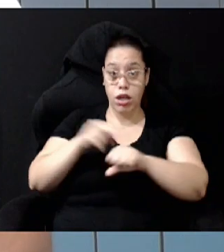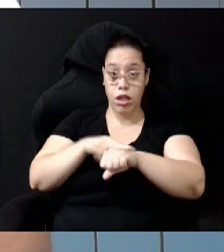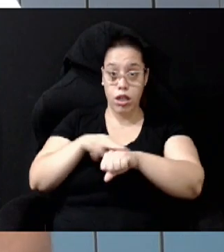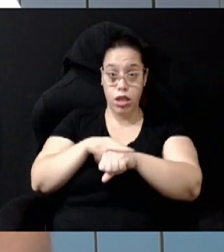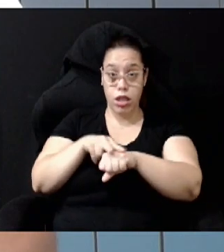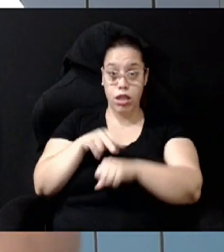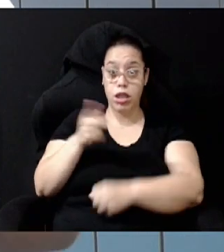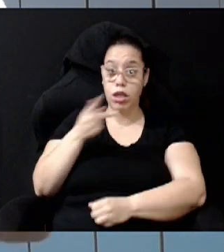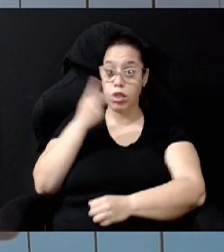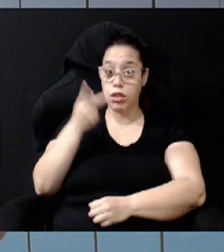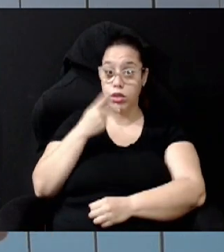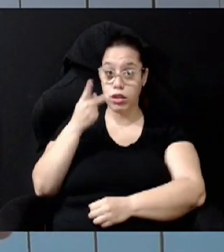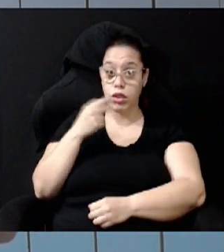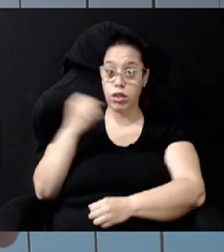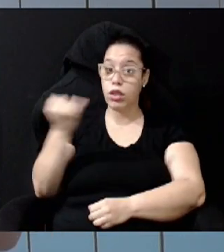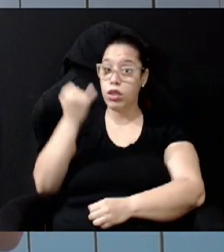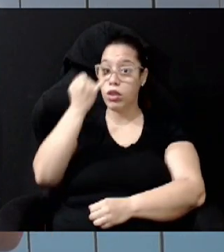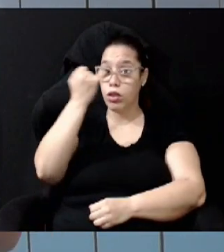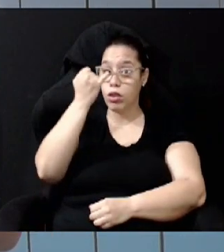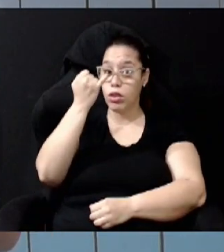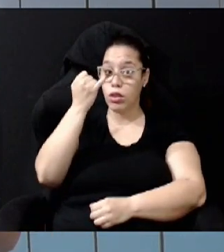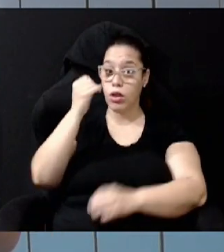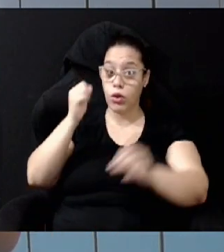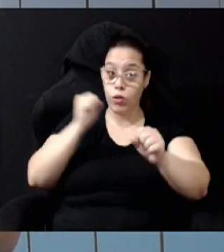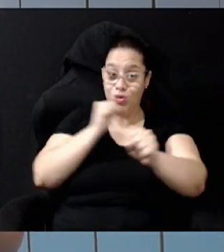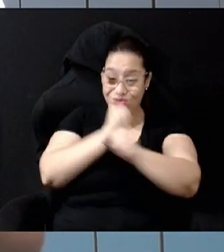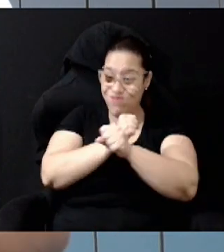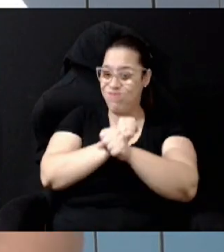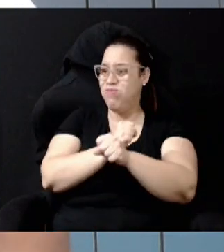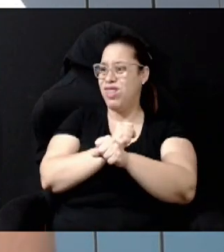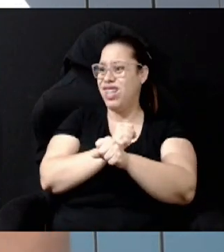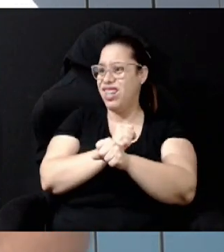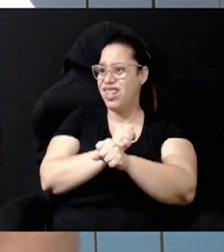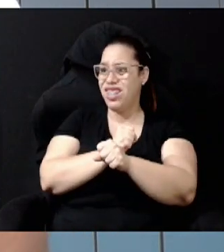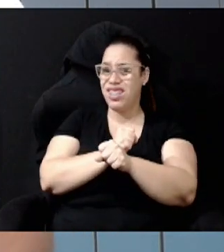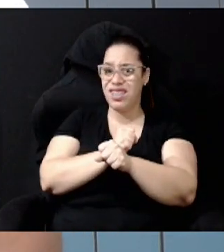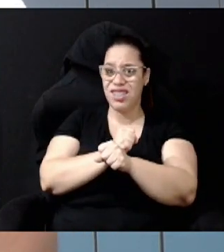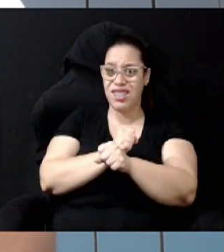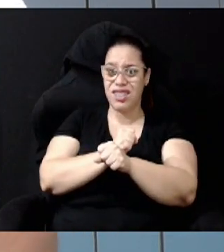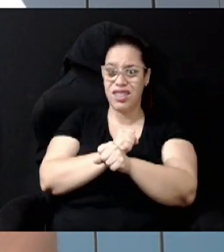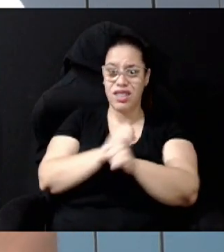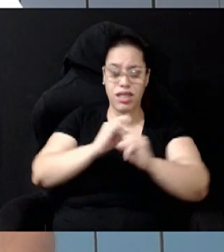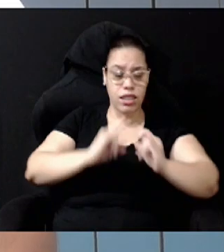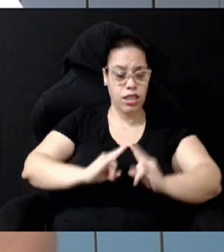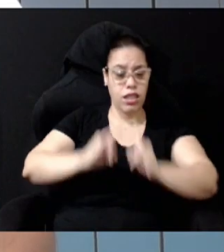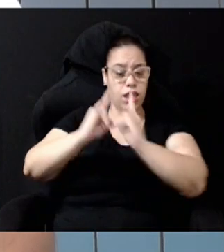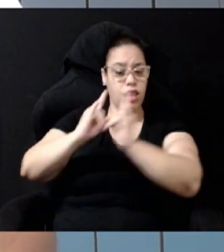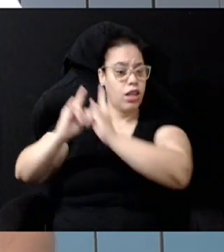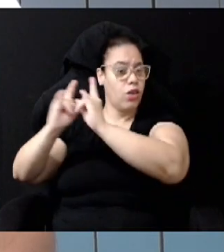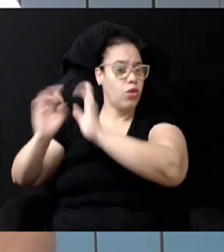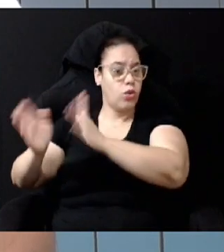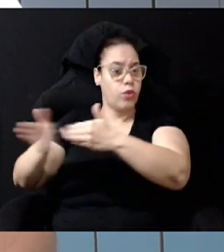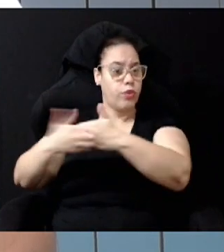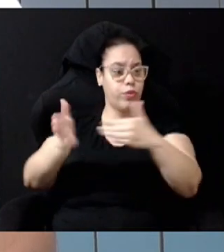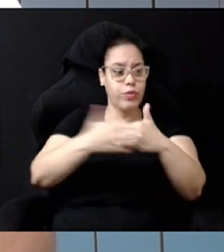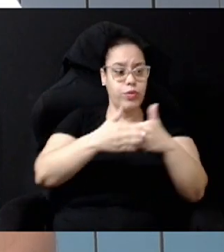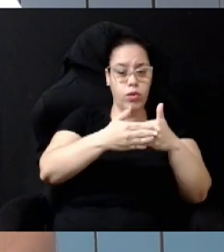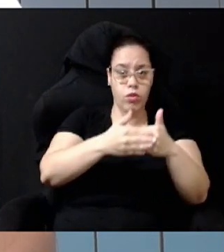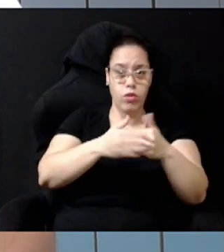da importância que tem de frear esses loteamentos, né, que vem devastando toda